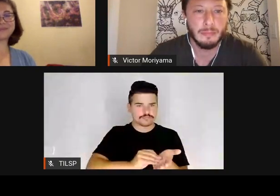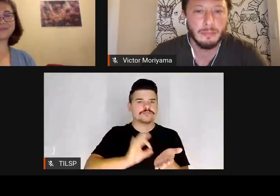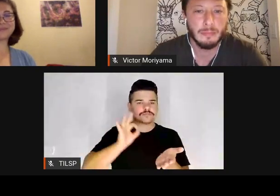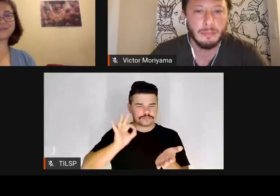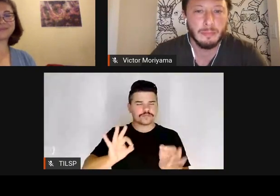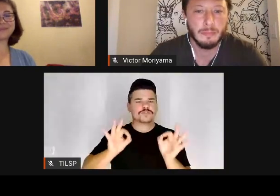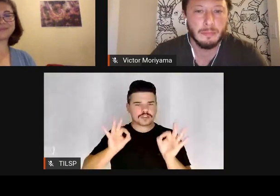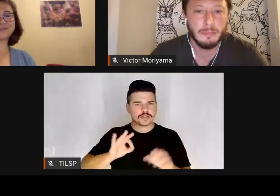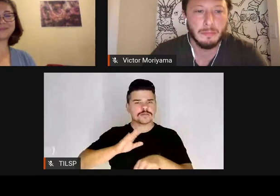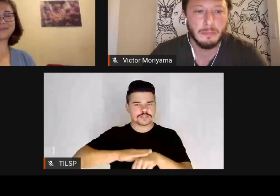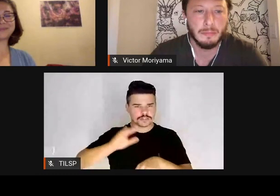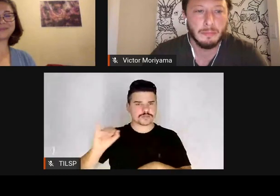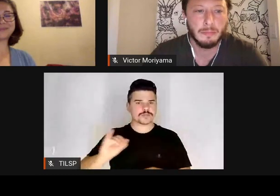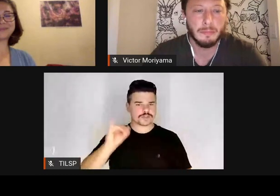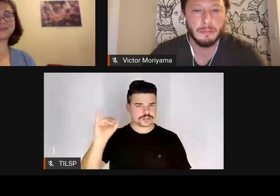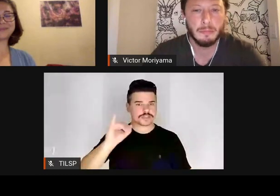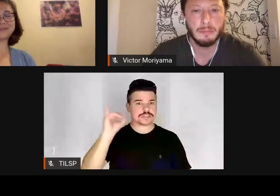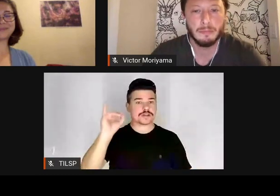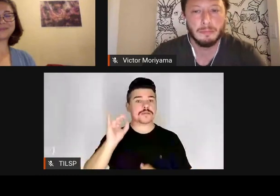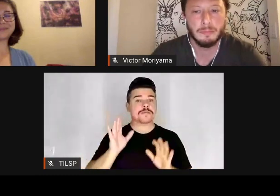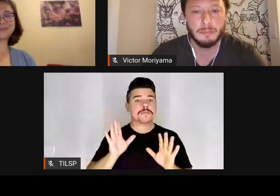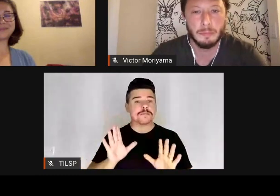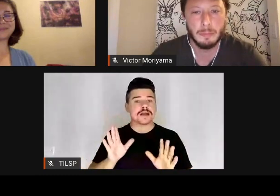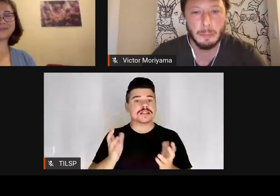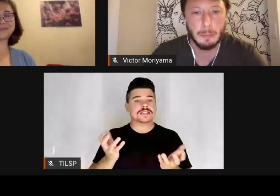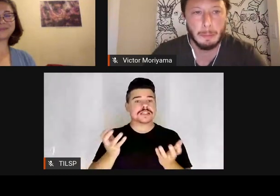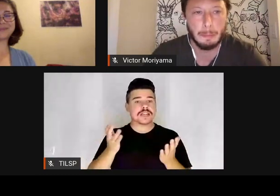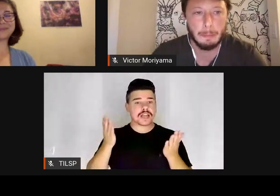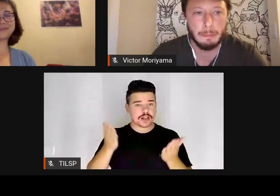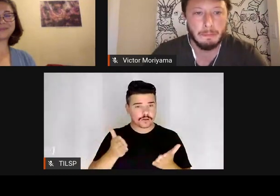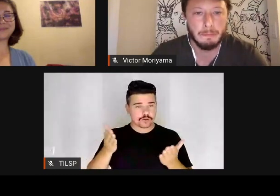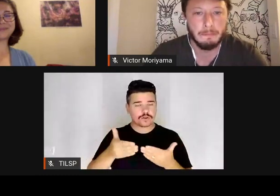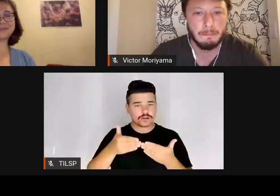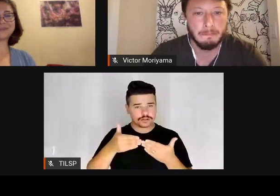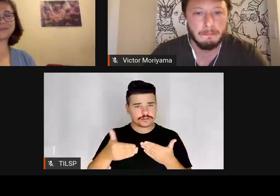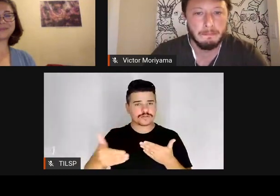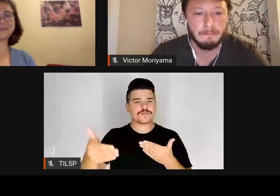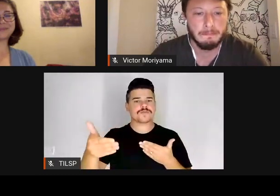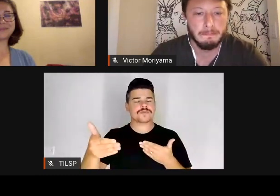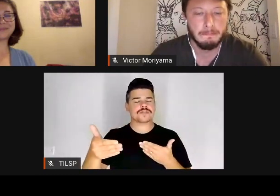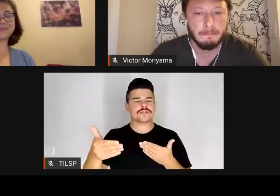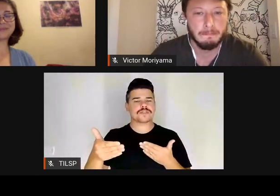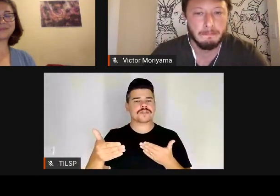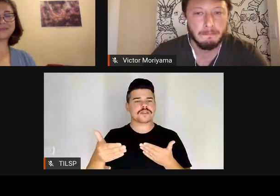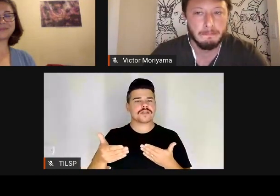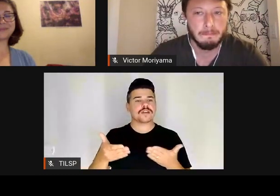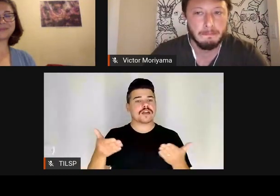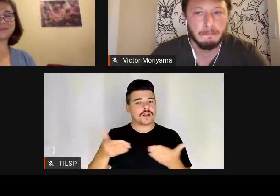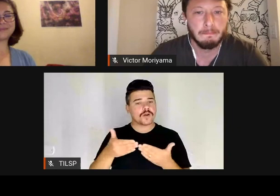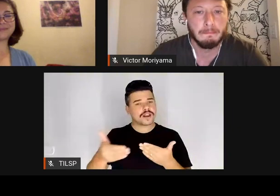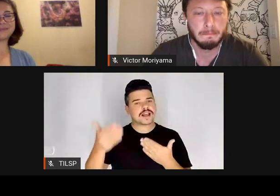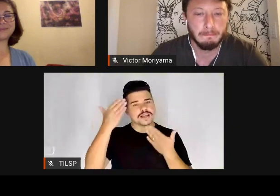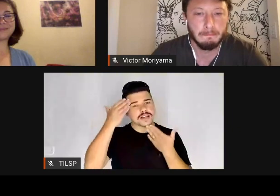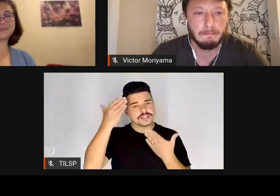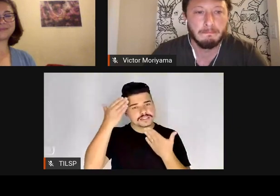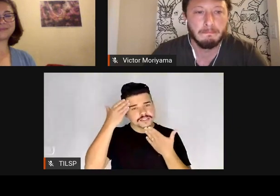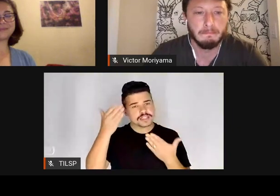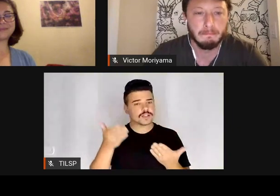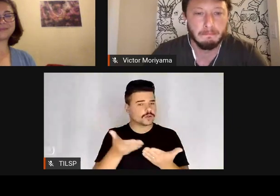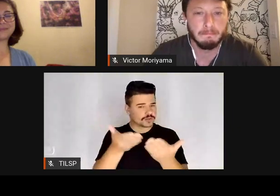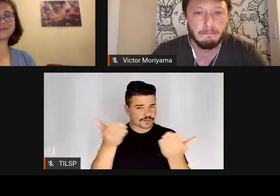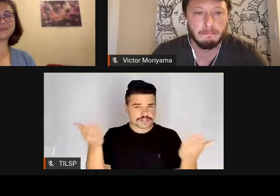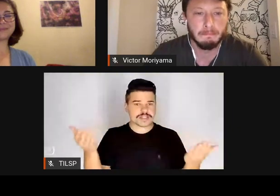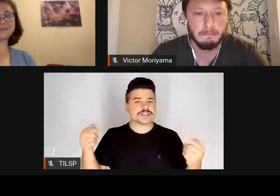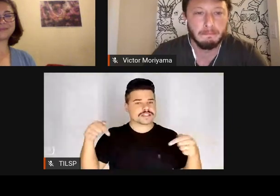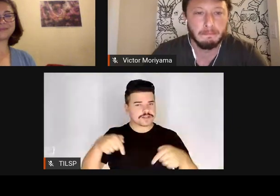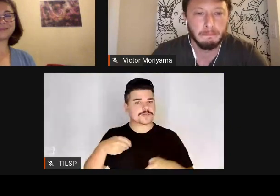muito importante. Agora, queria, então, para efetivamente, agradecer a todos que estão aqui conosco,